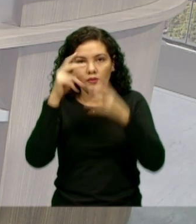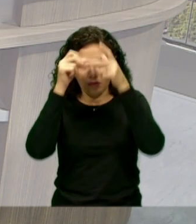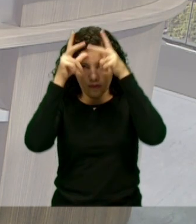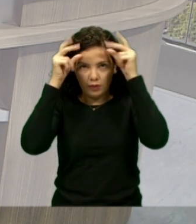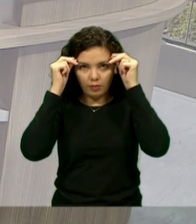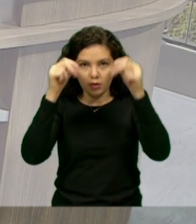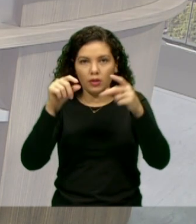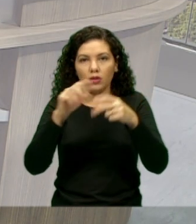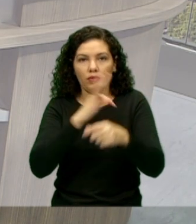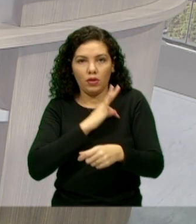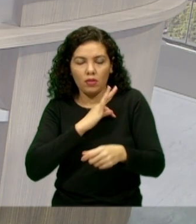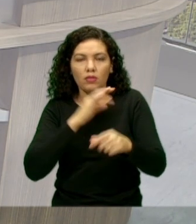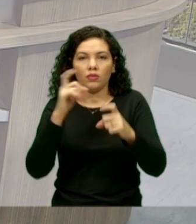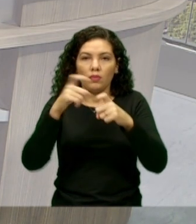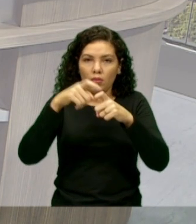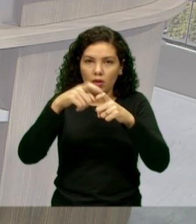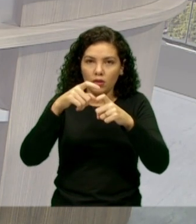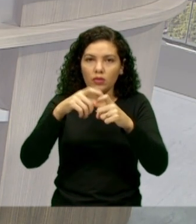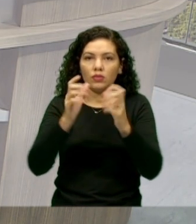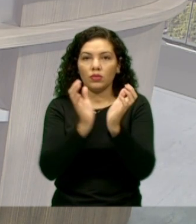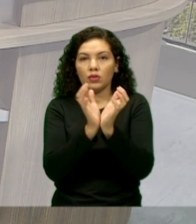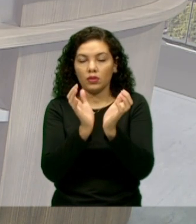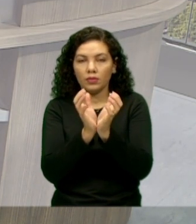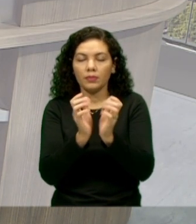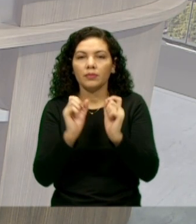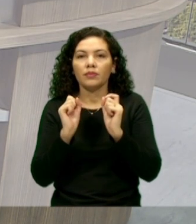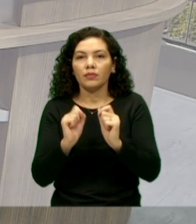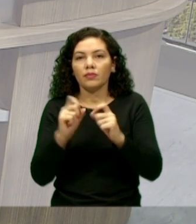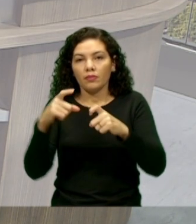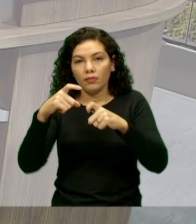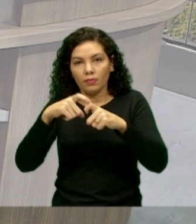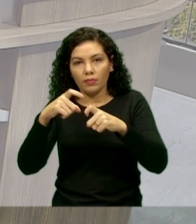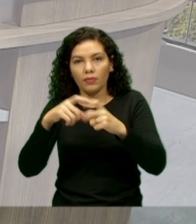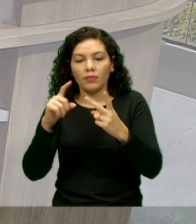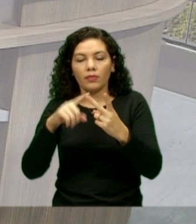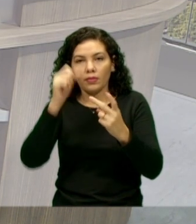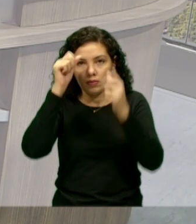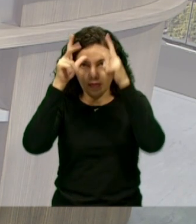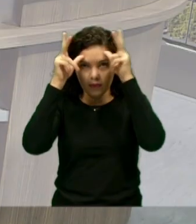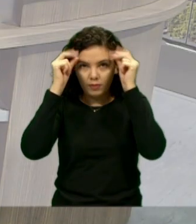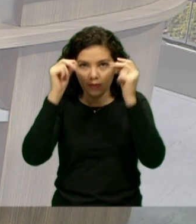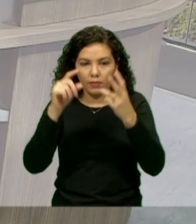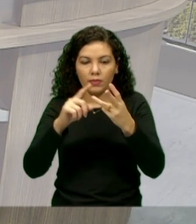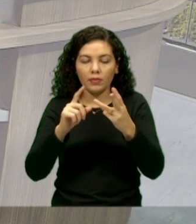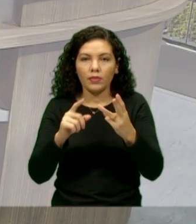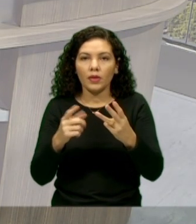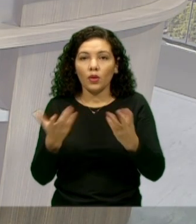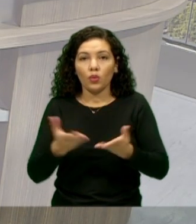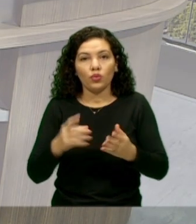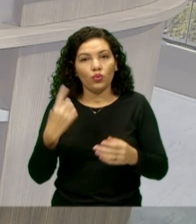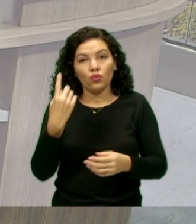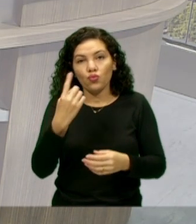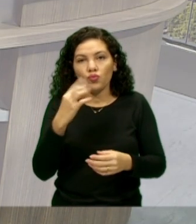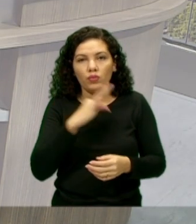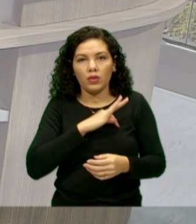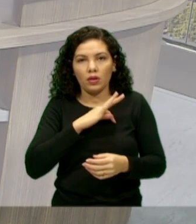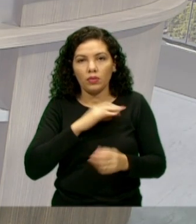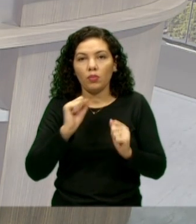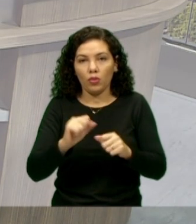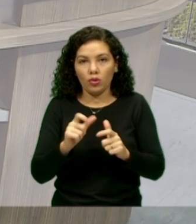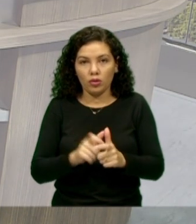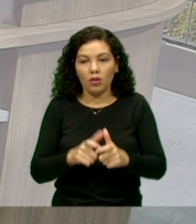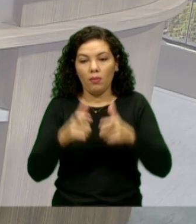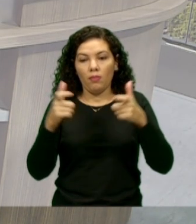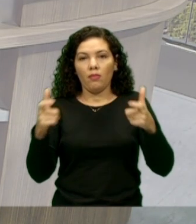técnico e médico. Inclusive, a equipe poderia ser um médico, um enfermeiro e ampliar. Hoje só tem um técnico, poderia ser mais